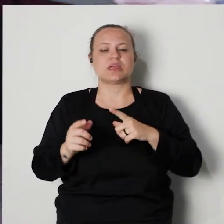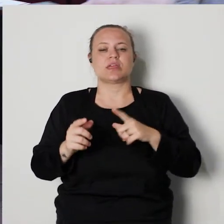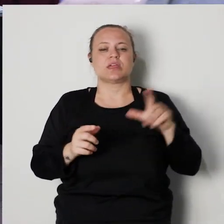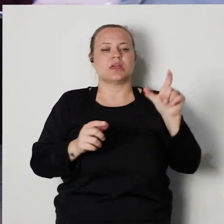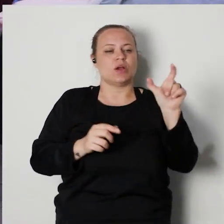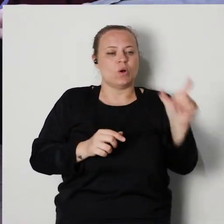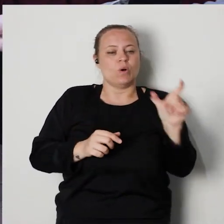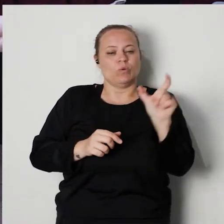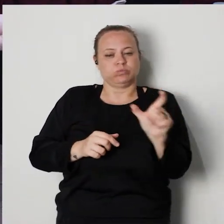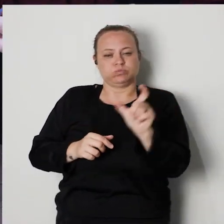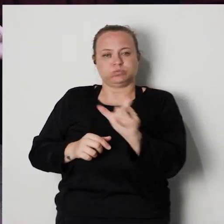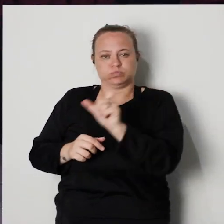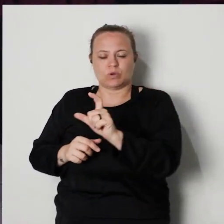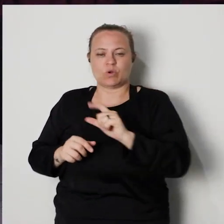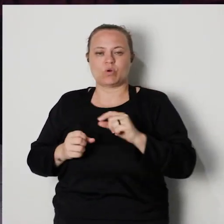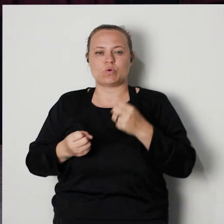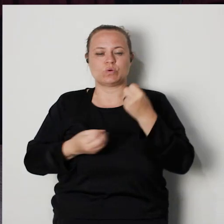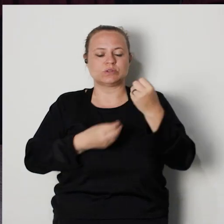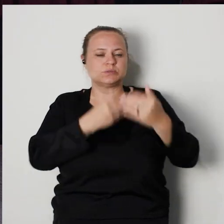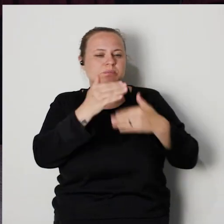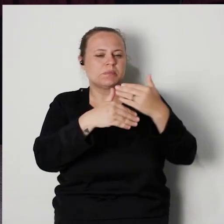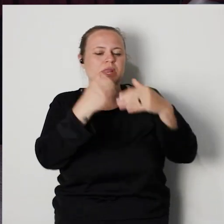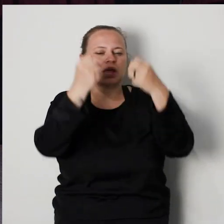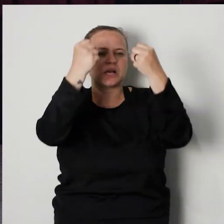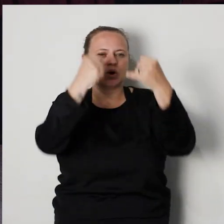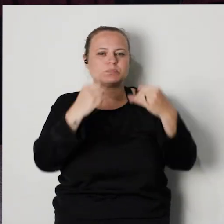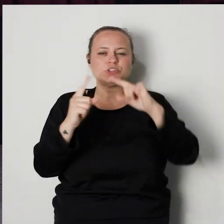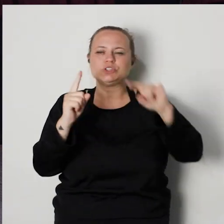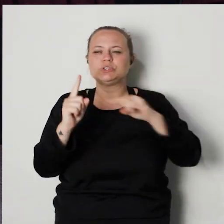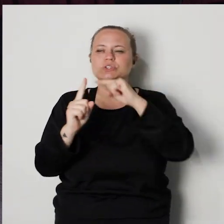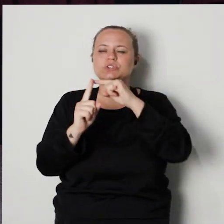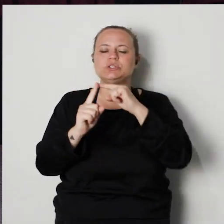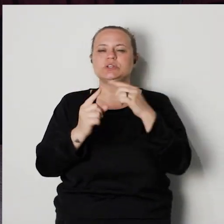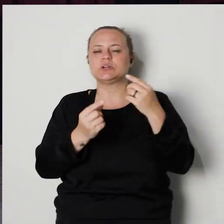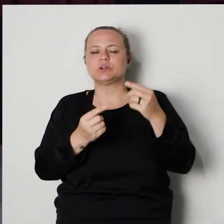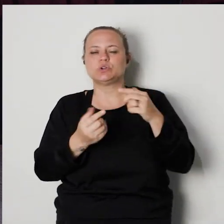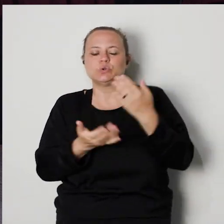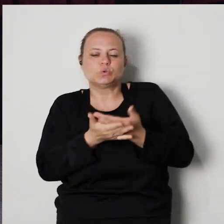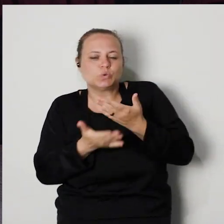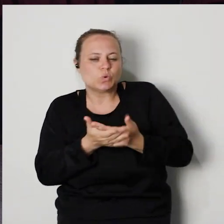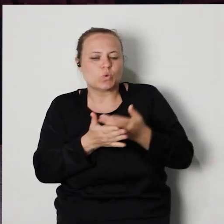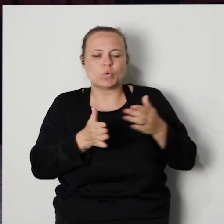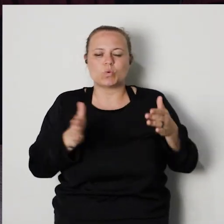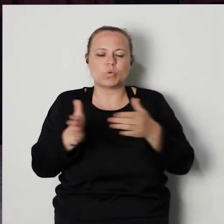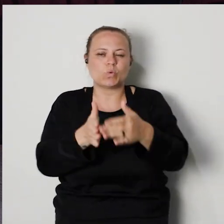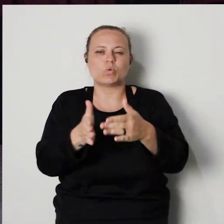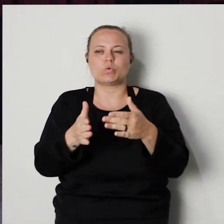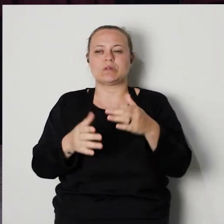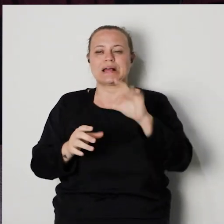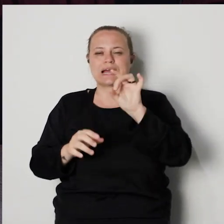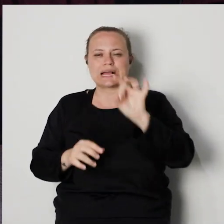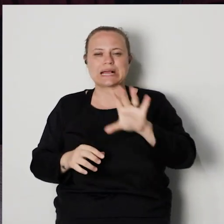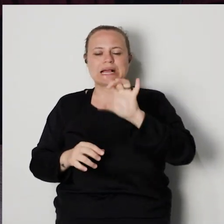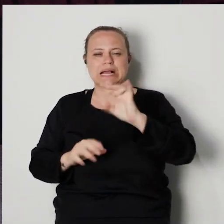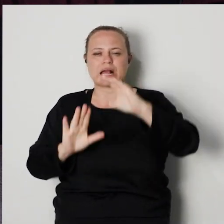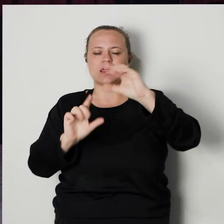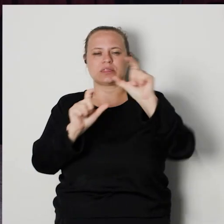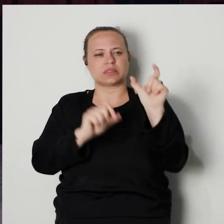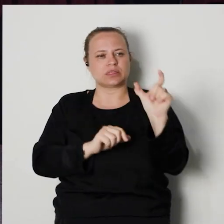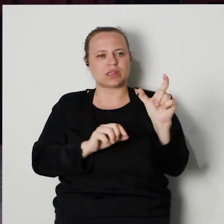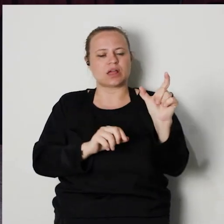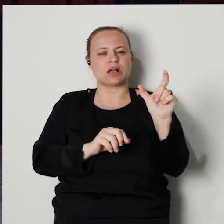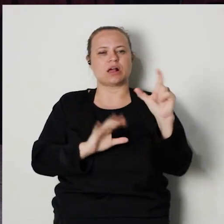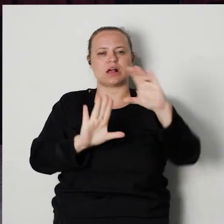material, no caso, ó. Aí o livro está transformado também em unidades, né? Sobre construção